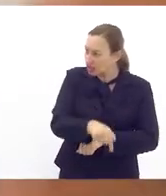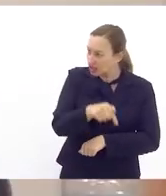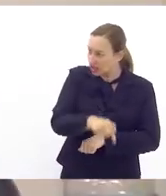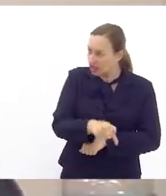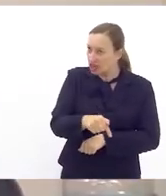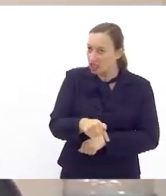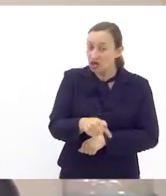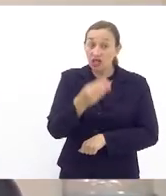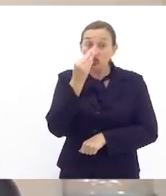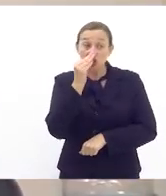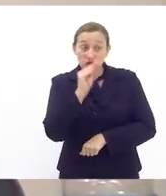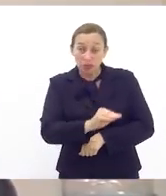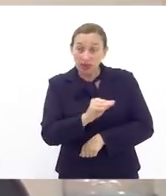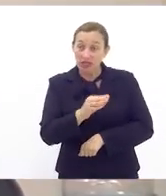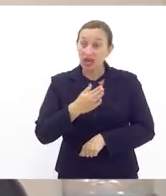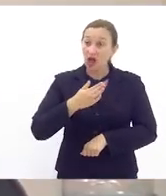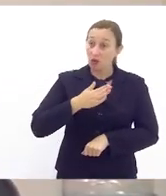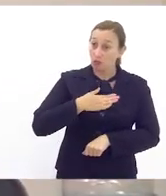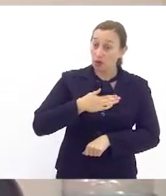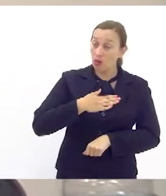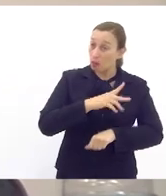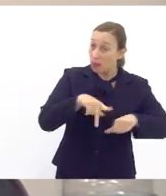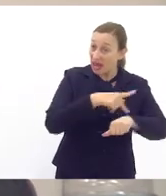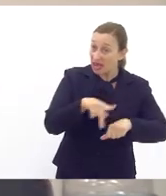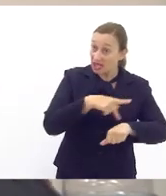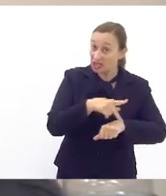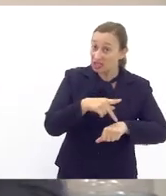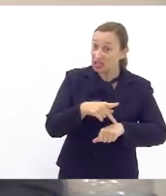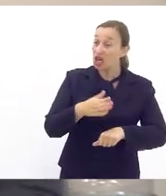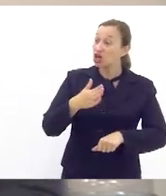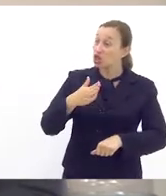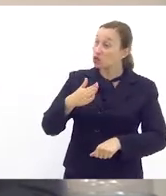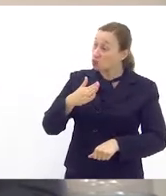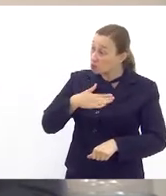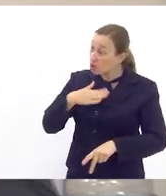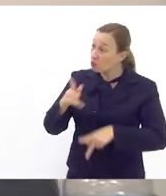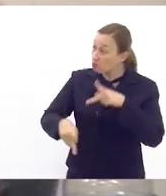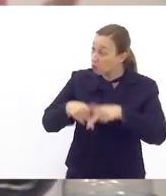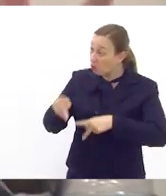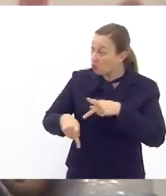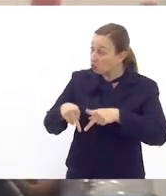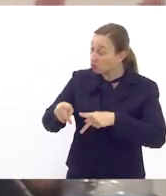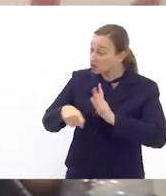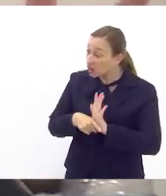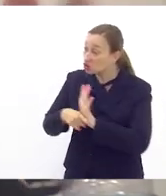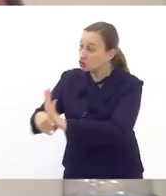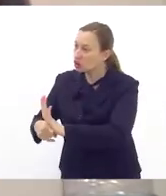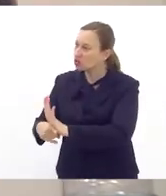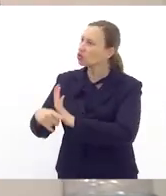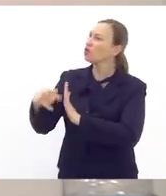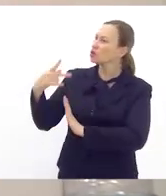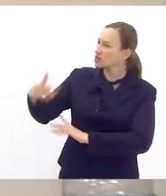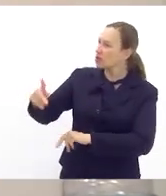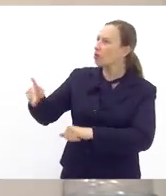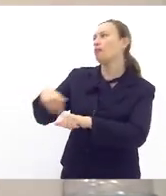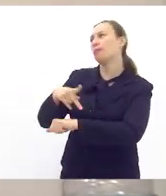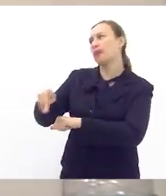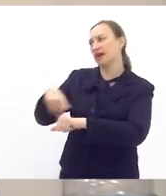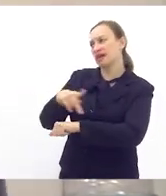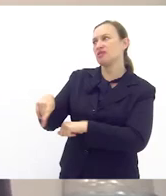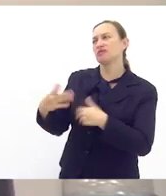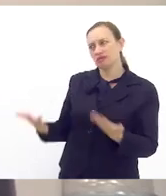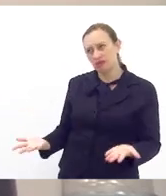o meu povo tá sustentando os privilégios do teu país desenvolvido Então é isso então essa Assembleia